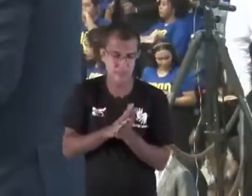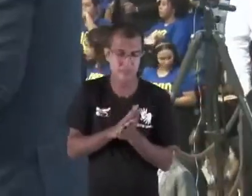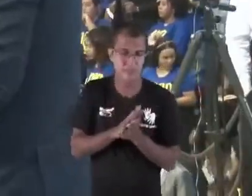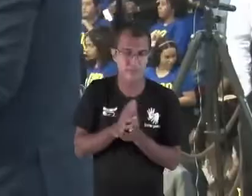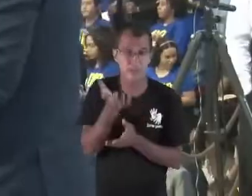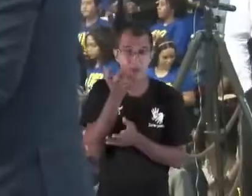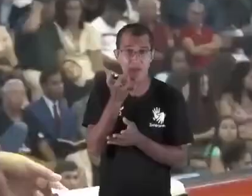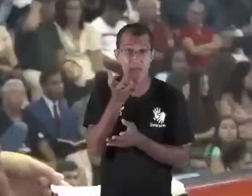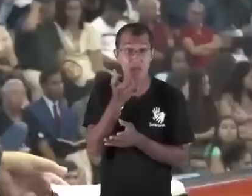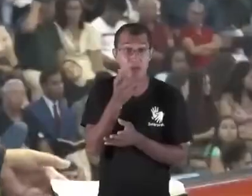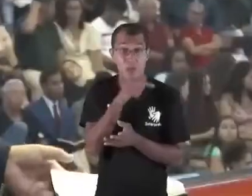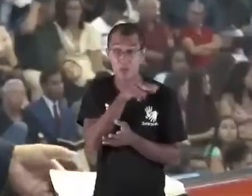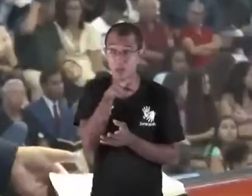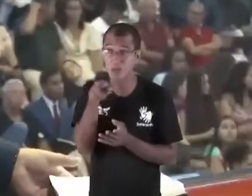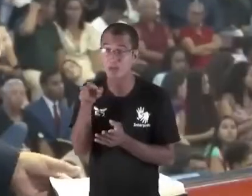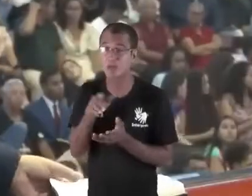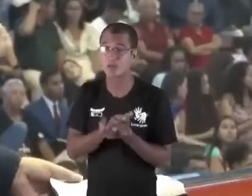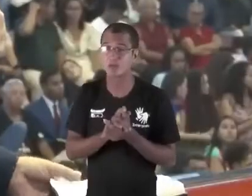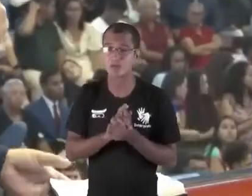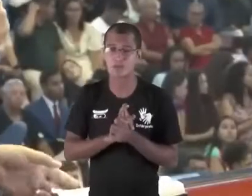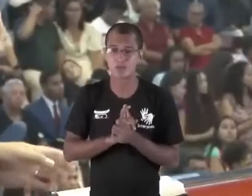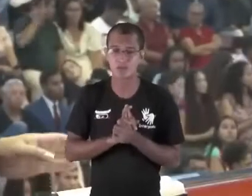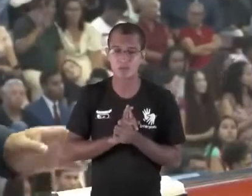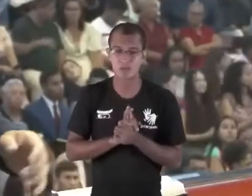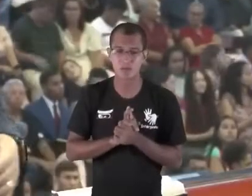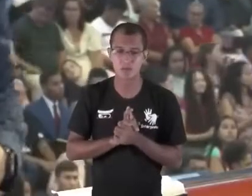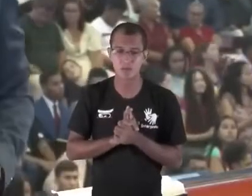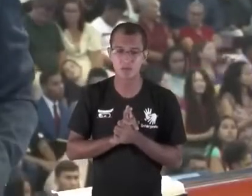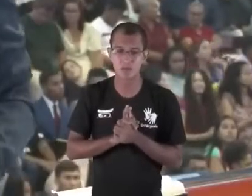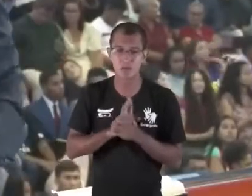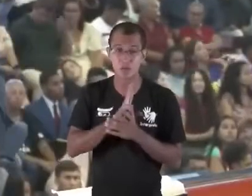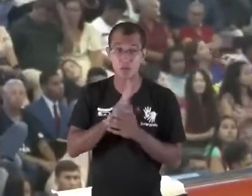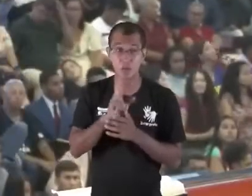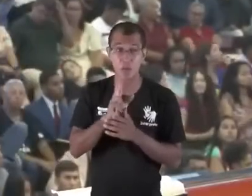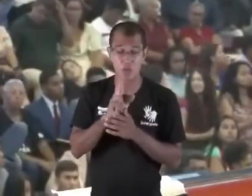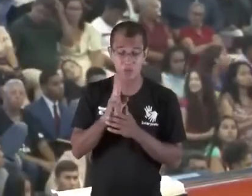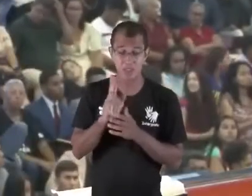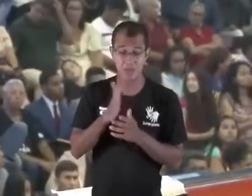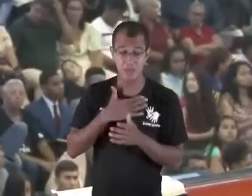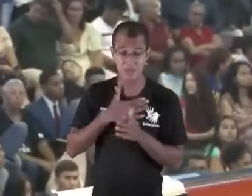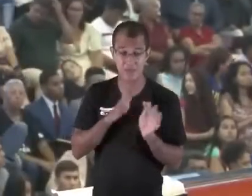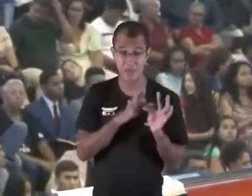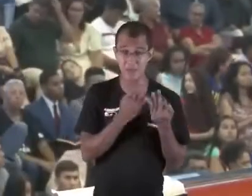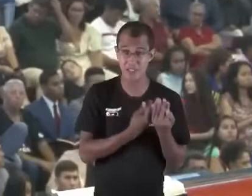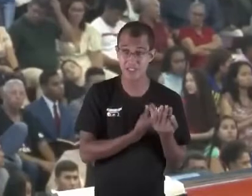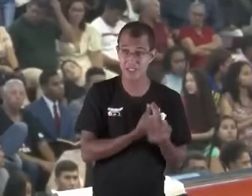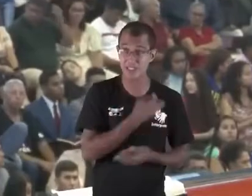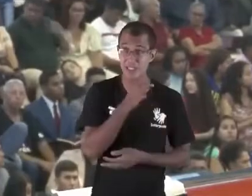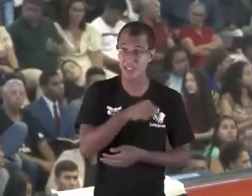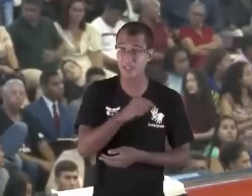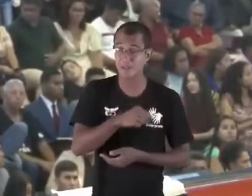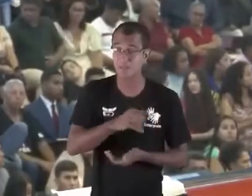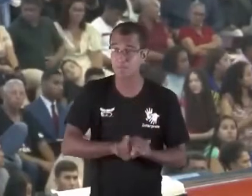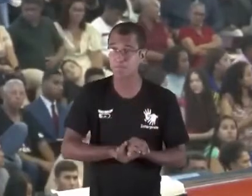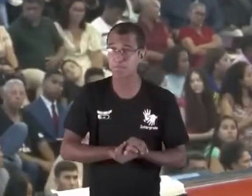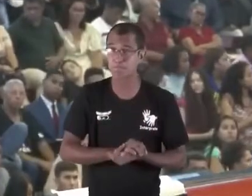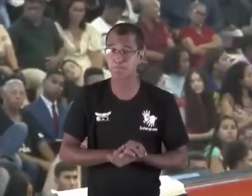eu quero em meu nome e em nome da minha família que aqui está